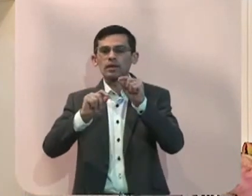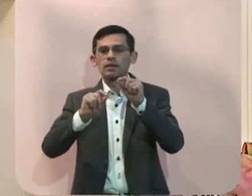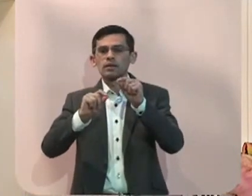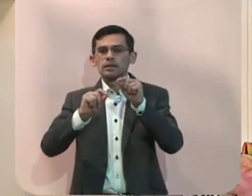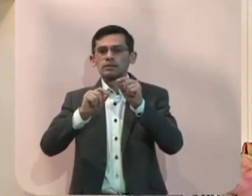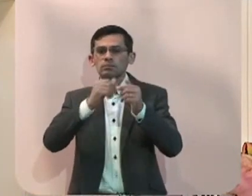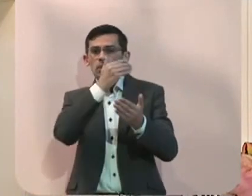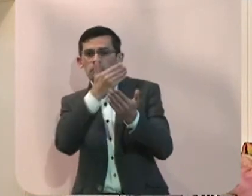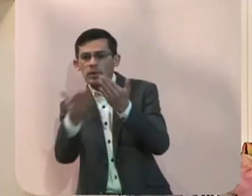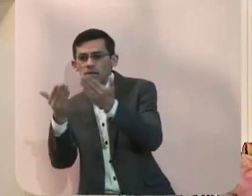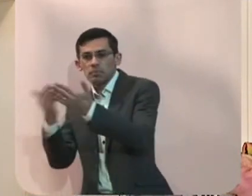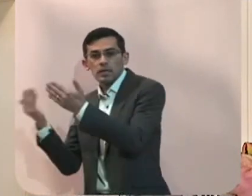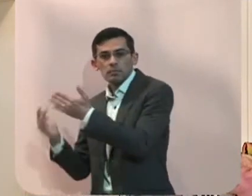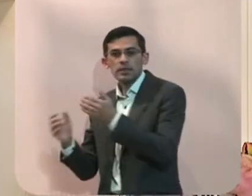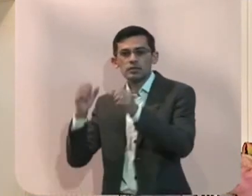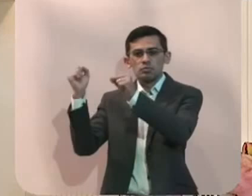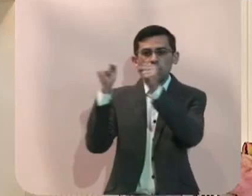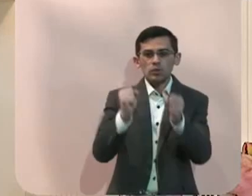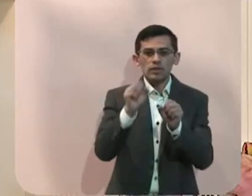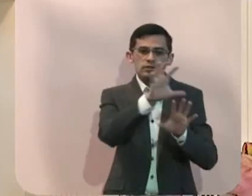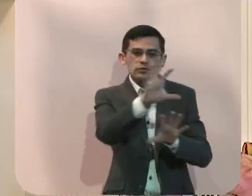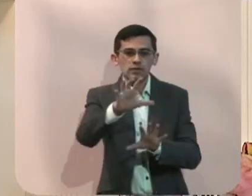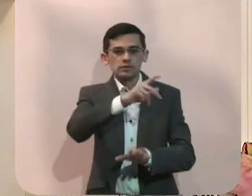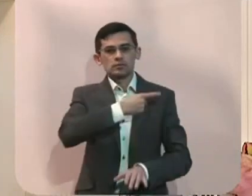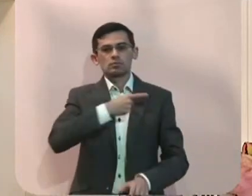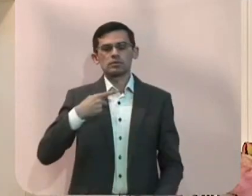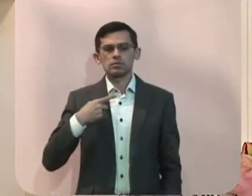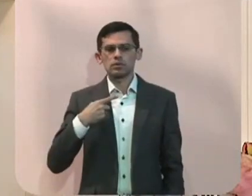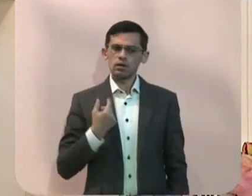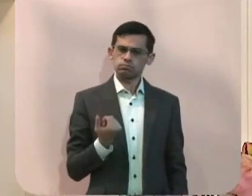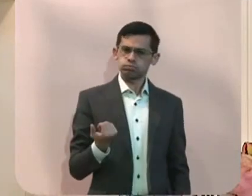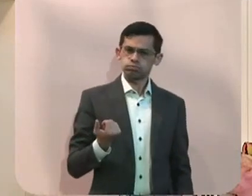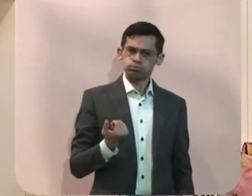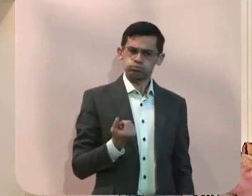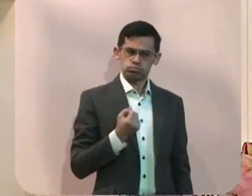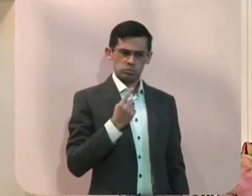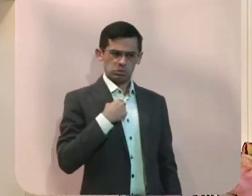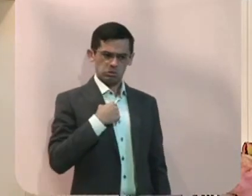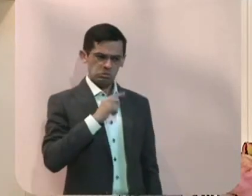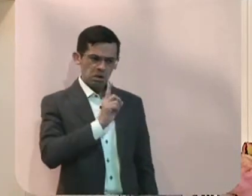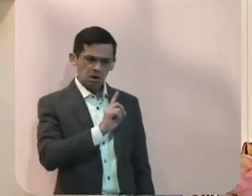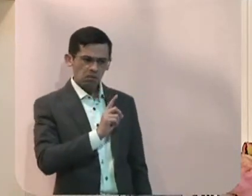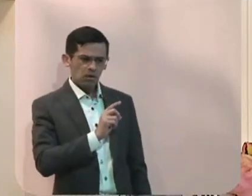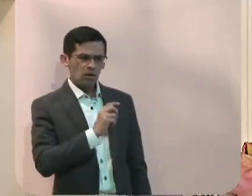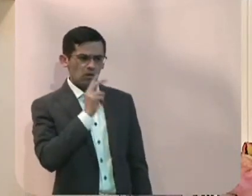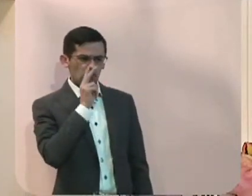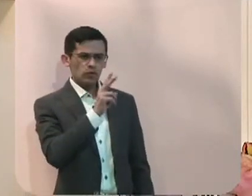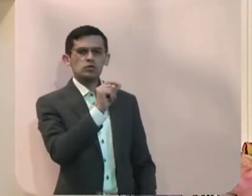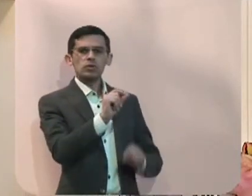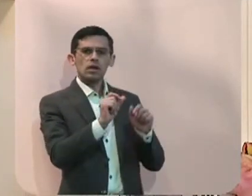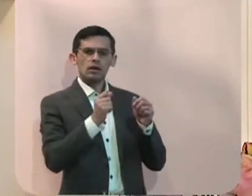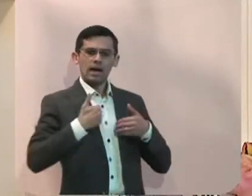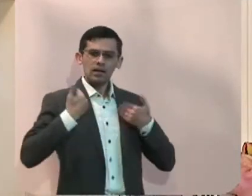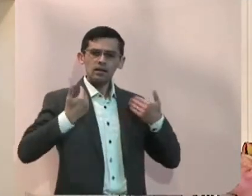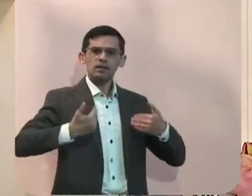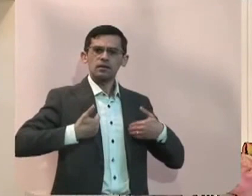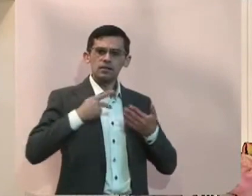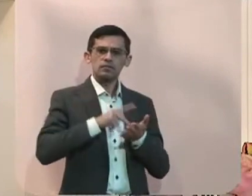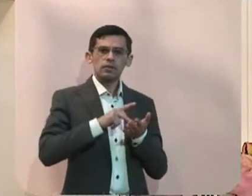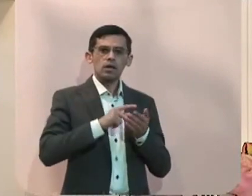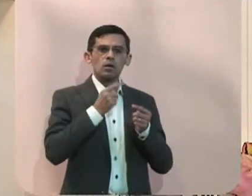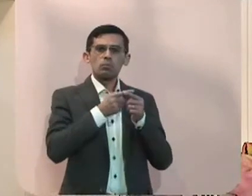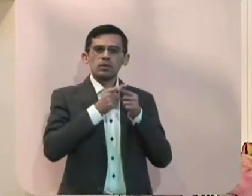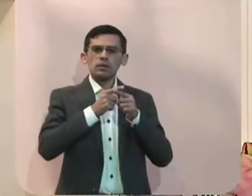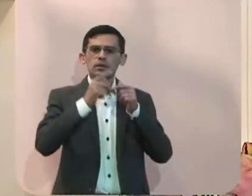uma perda de poder e influência dos pastores. Eu falei, eu não, eu vejo isso com grande alegria, porque